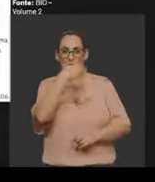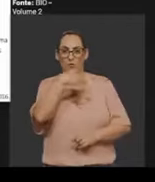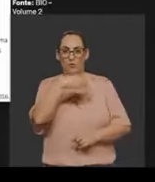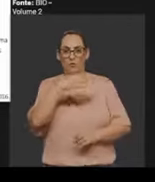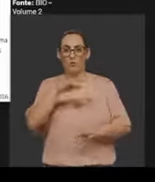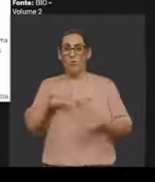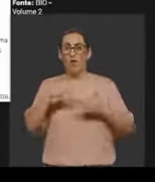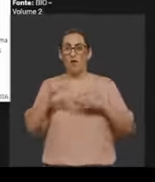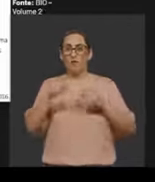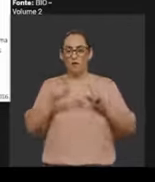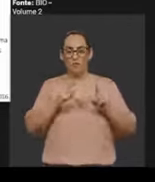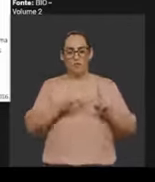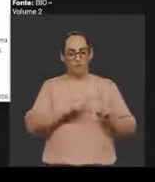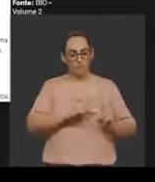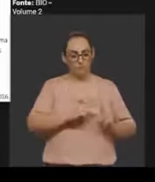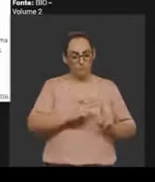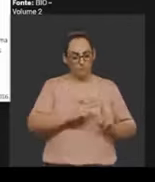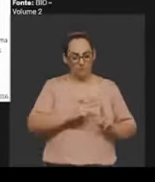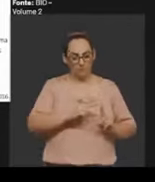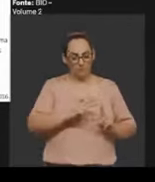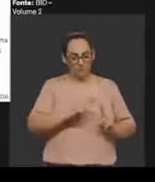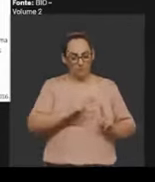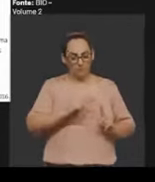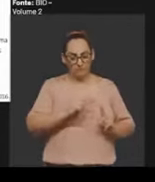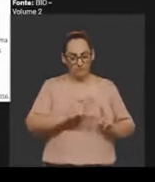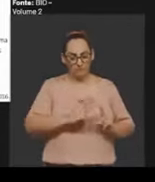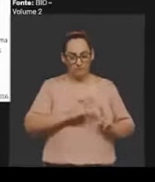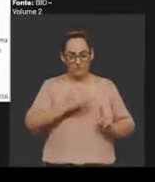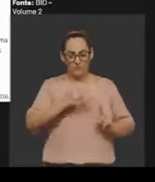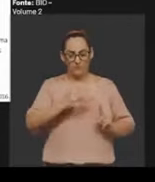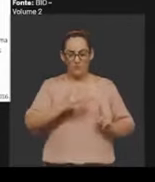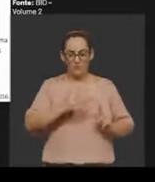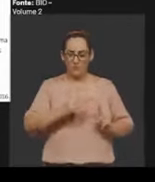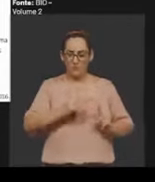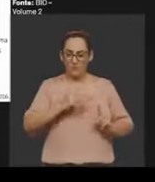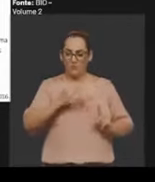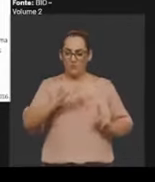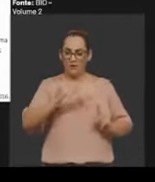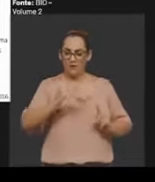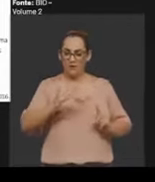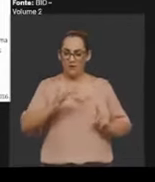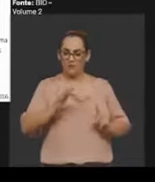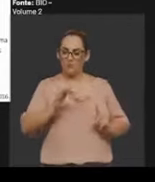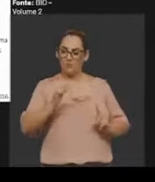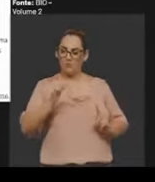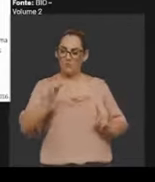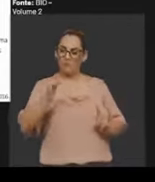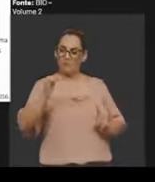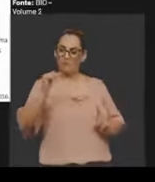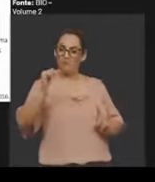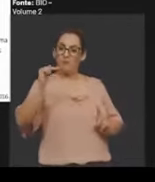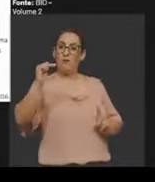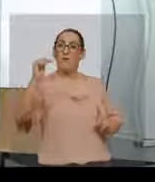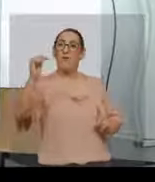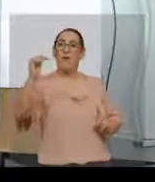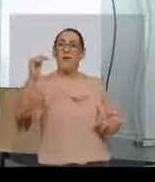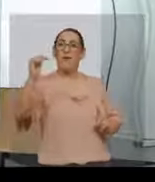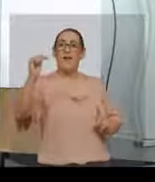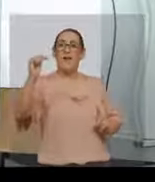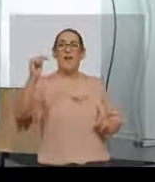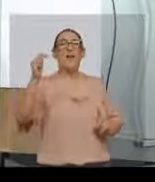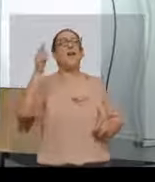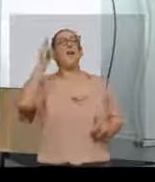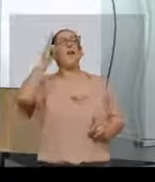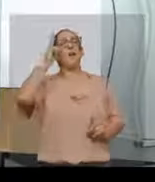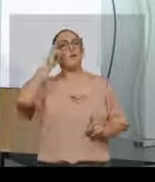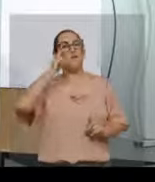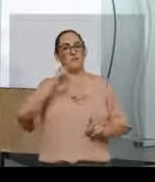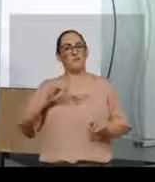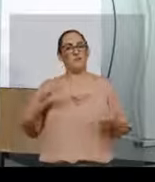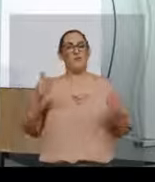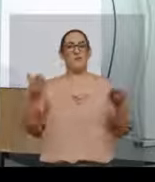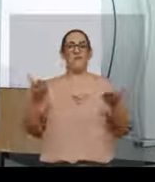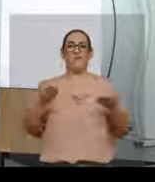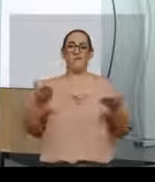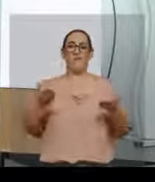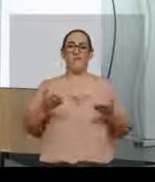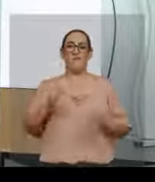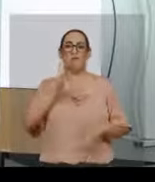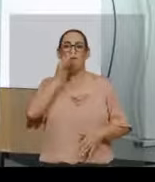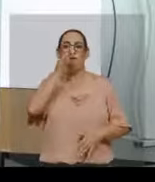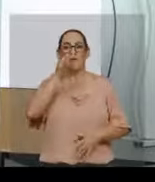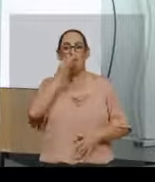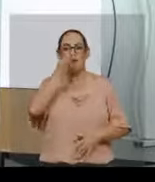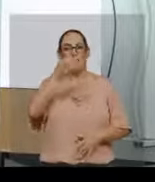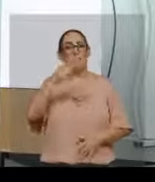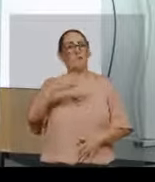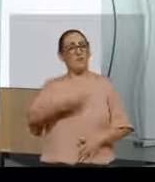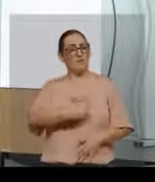marcantes aqui, então, que permitiram com que as plantas, elas conquistassem o ambiente terrestre. E reparem